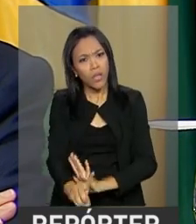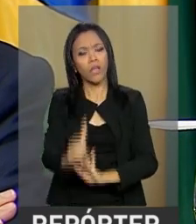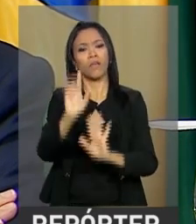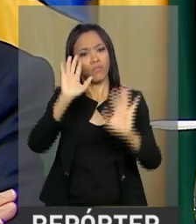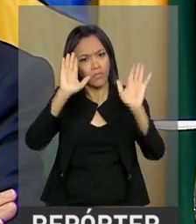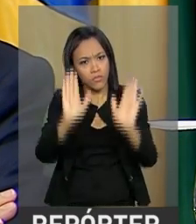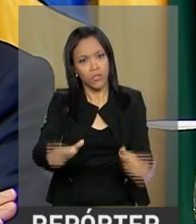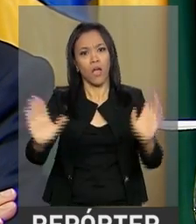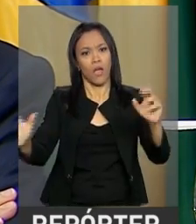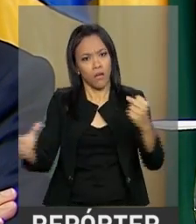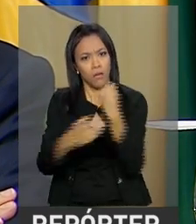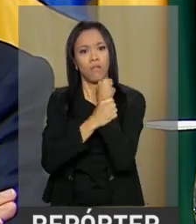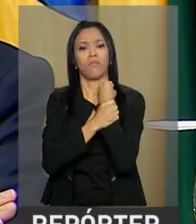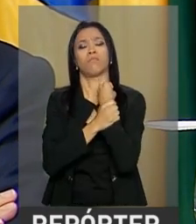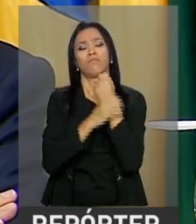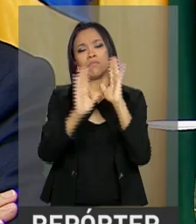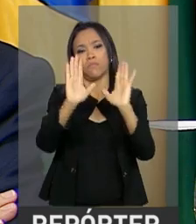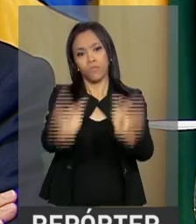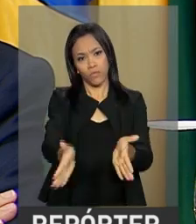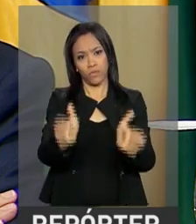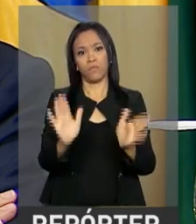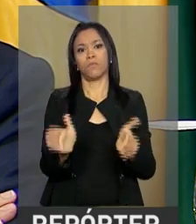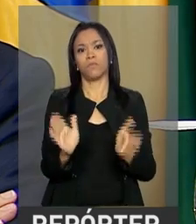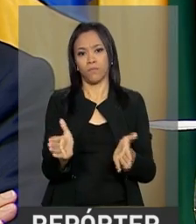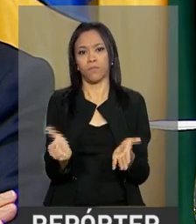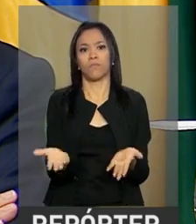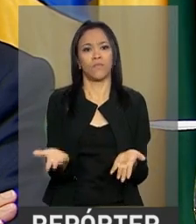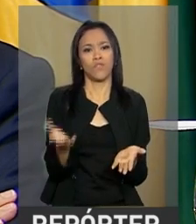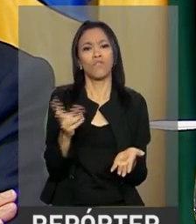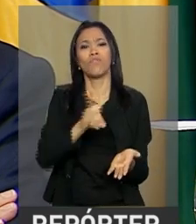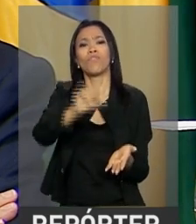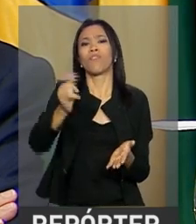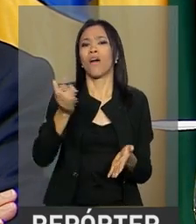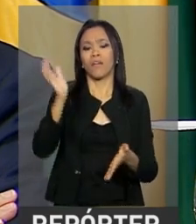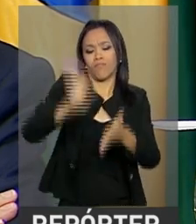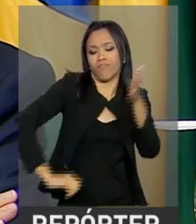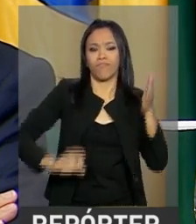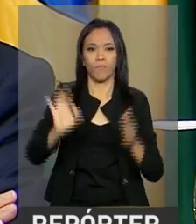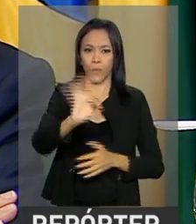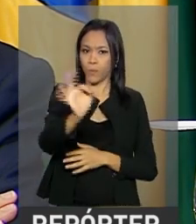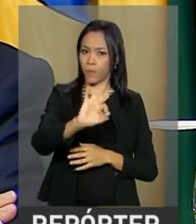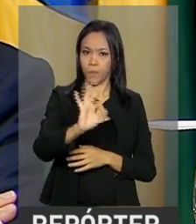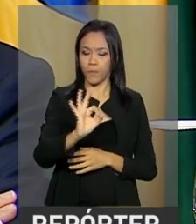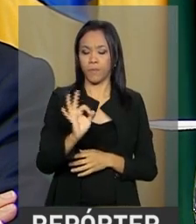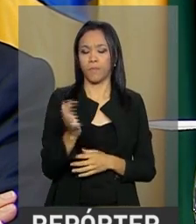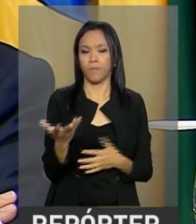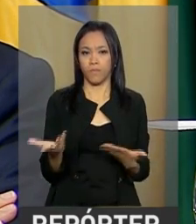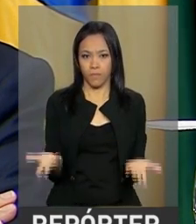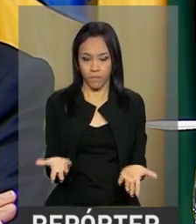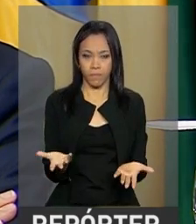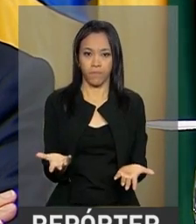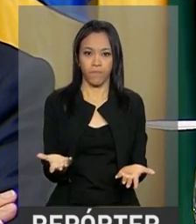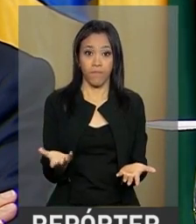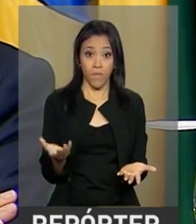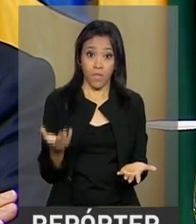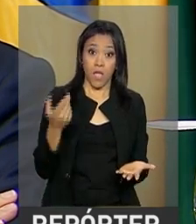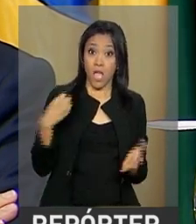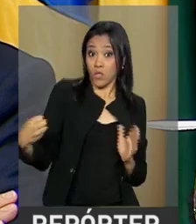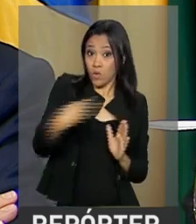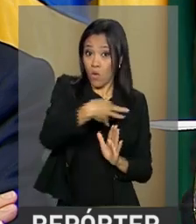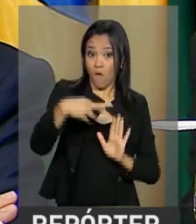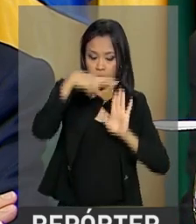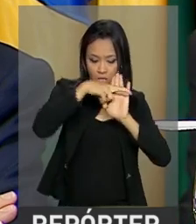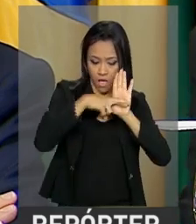como deve deve ser eh não serão atingidos não é eh as novas